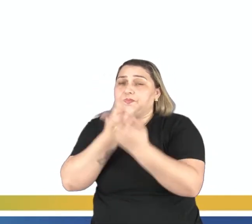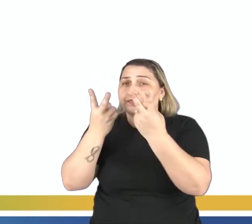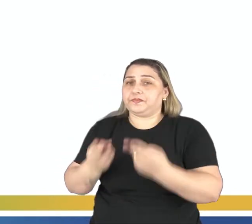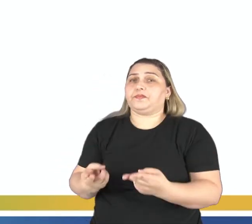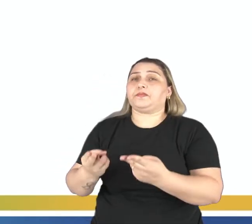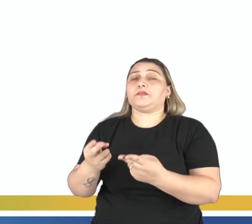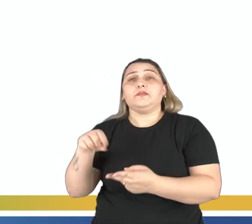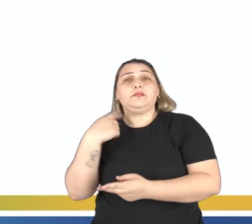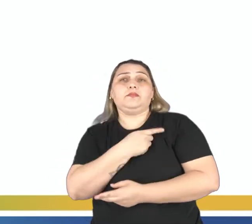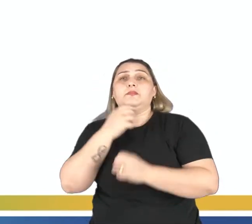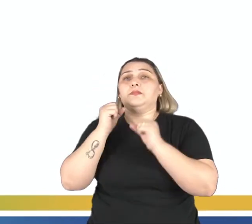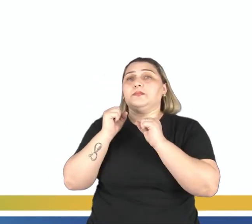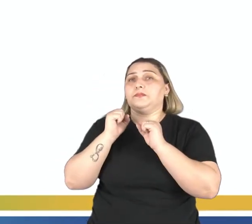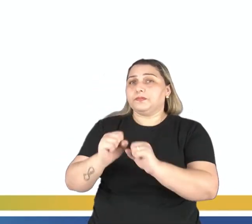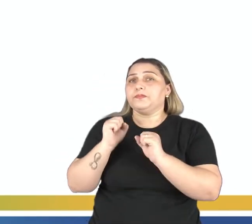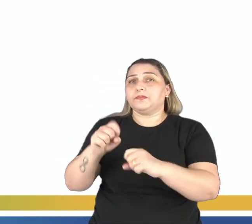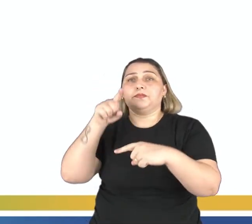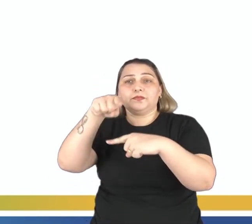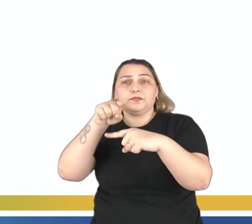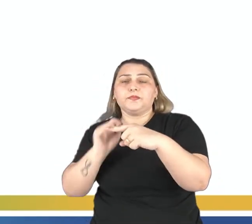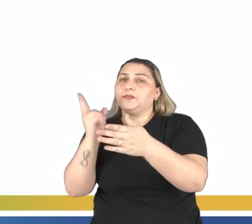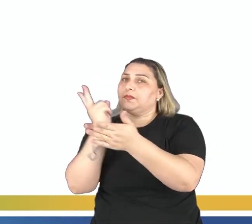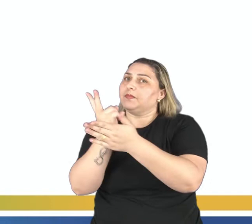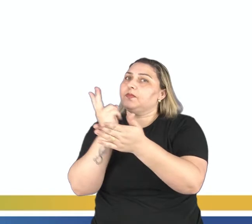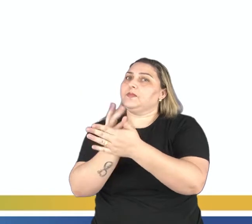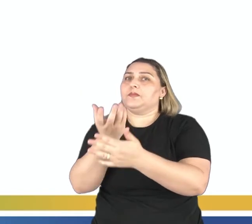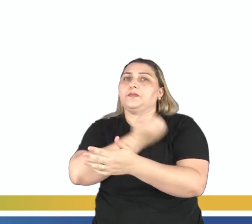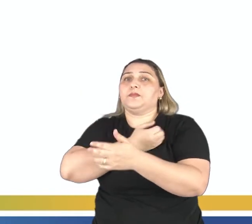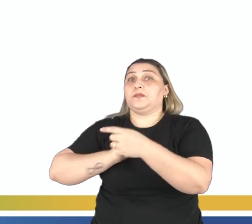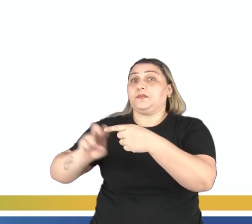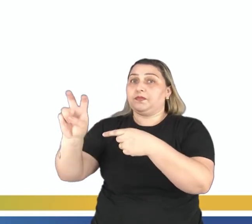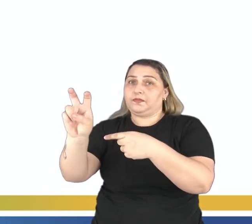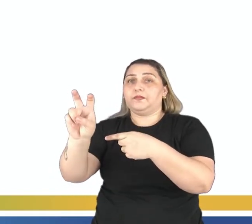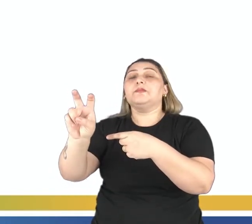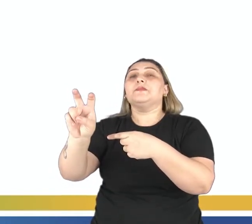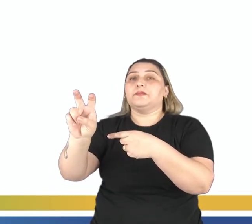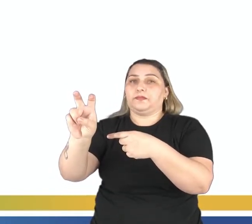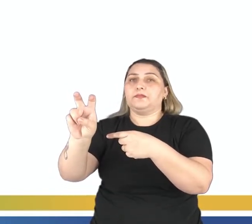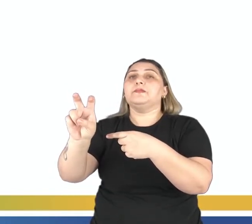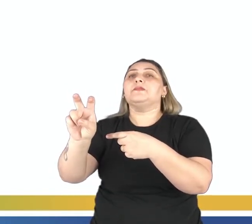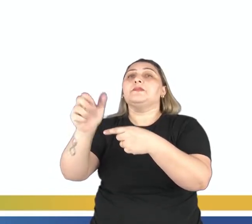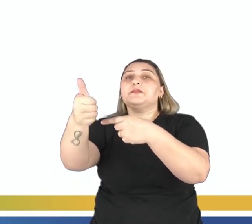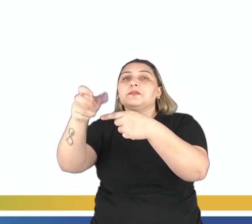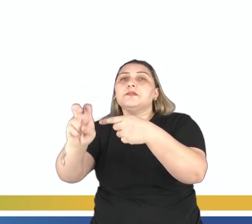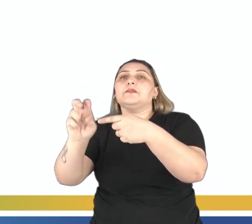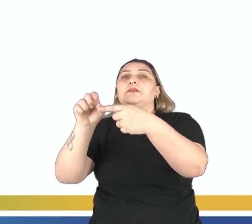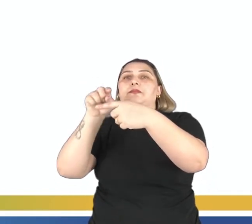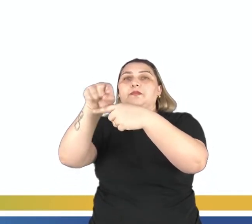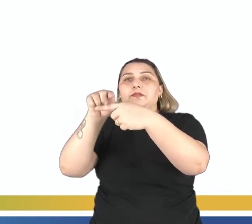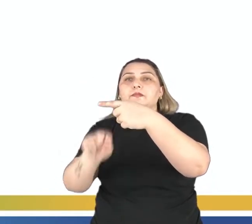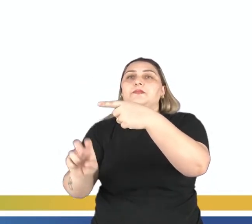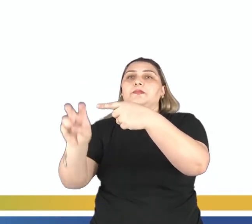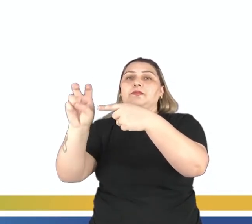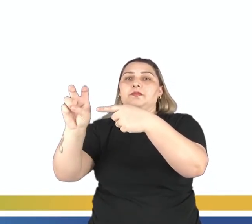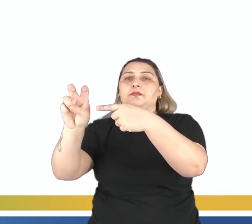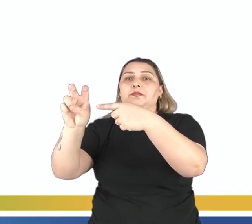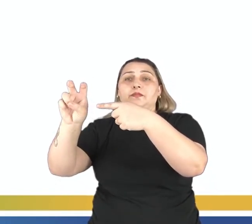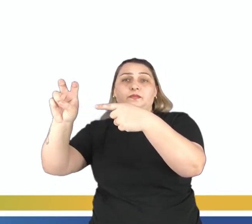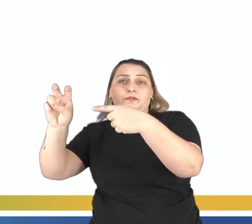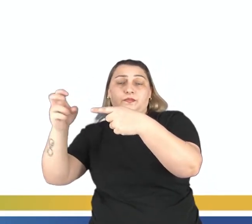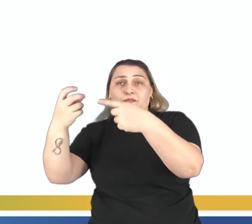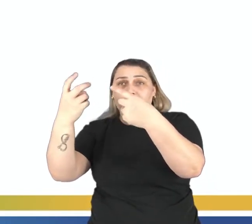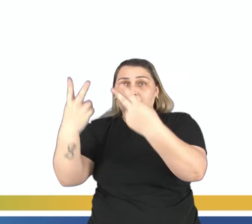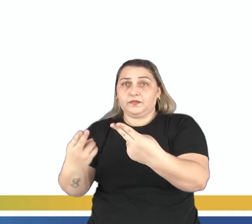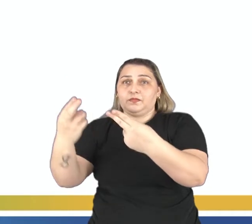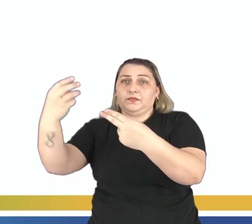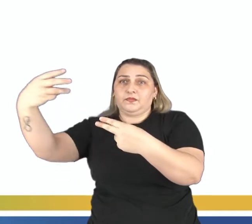nós podemos dividir por um mesmo número, no caso é 5. 15 dividido para 5 é igual